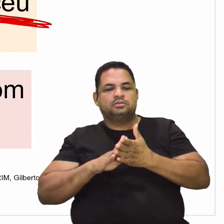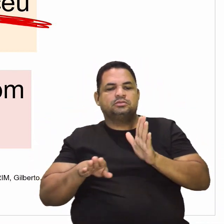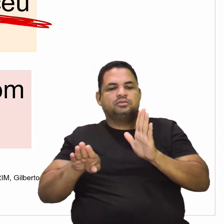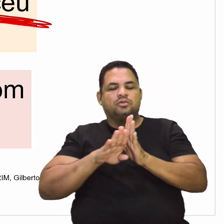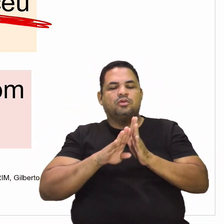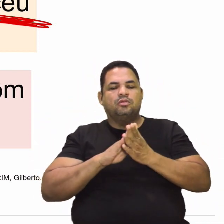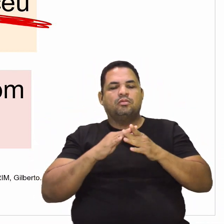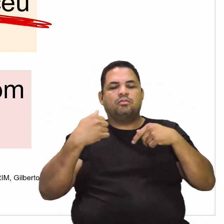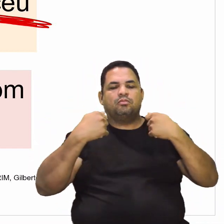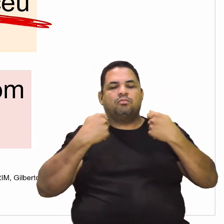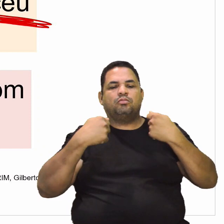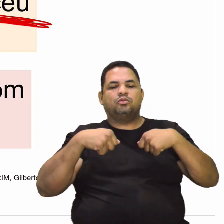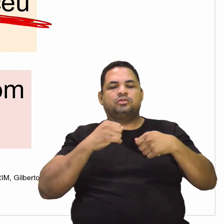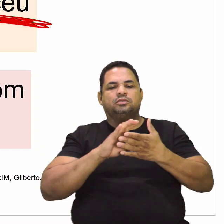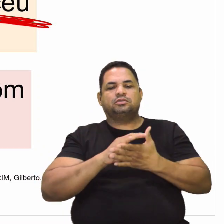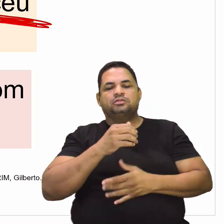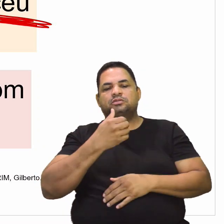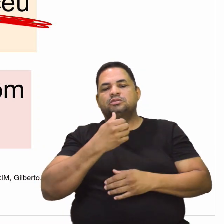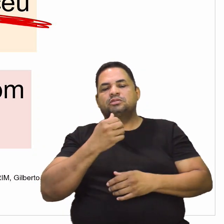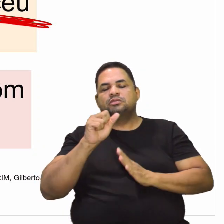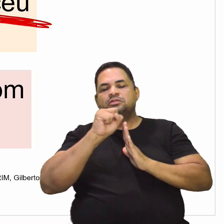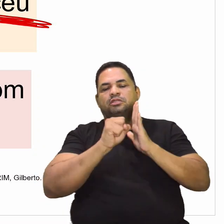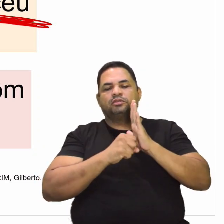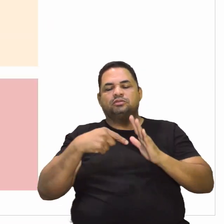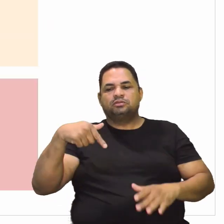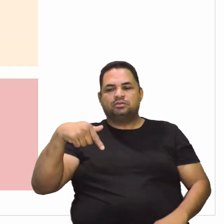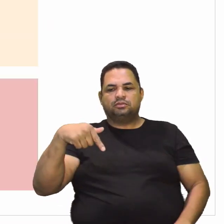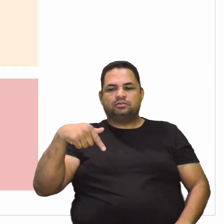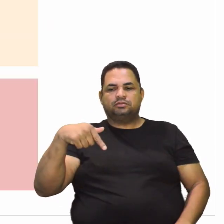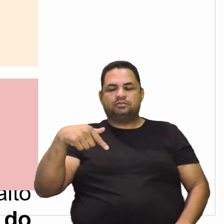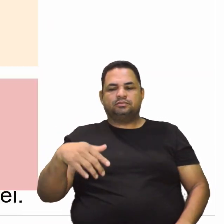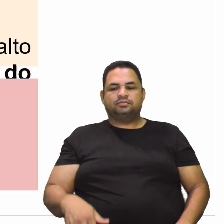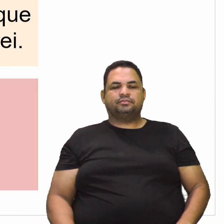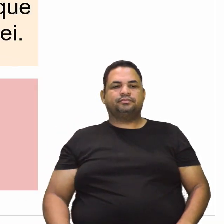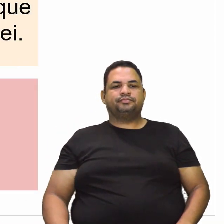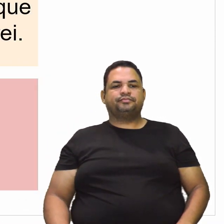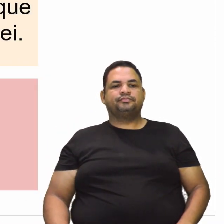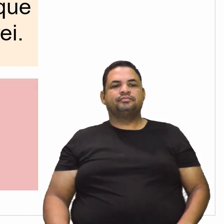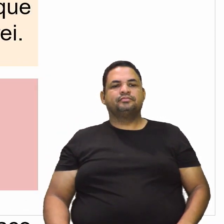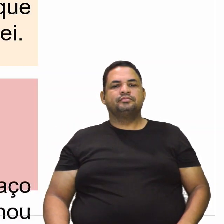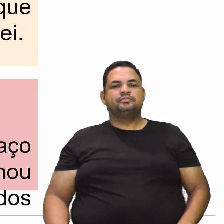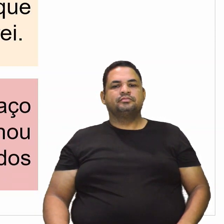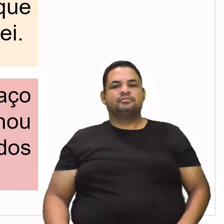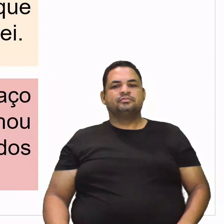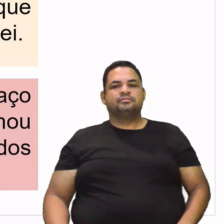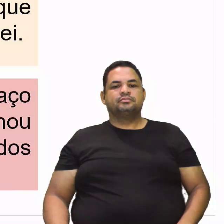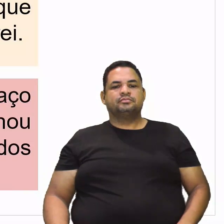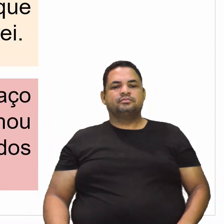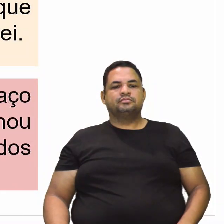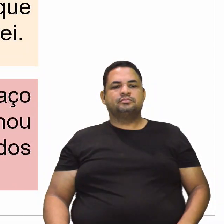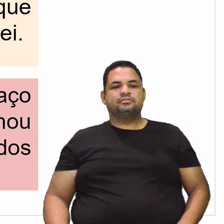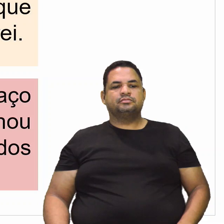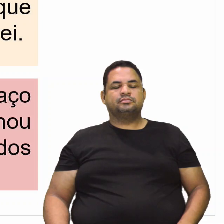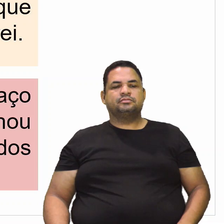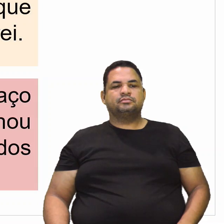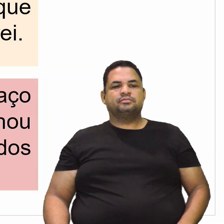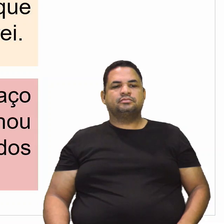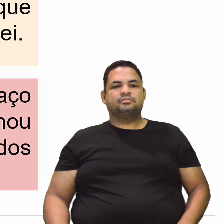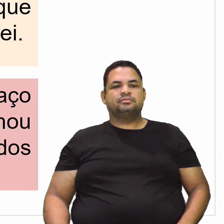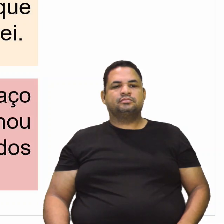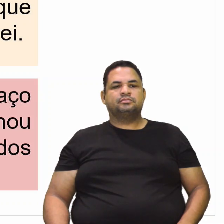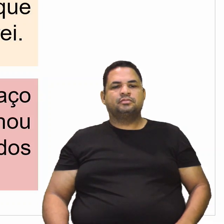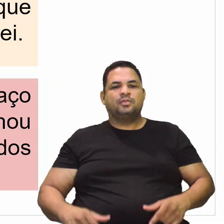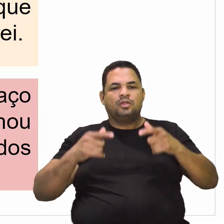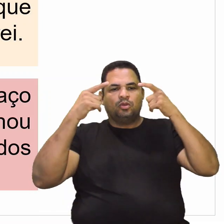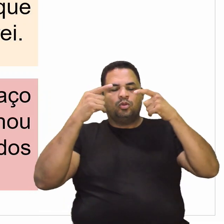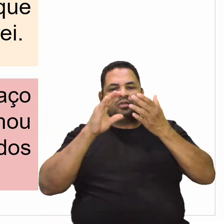no século VII. Viu aí? Vamos lá. Vamos para ele. O